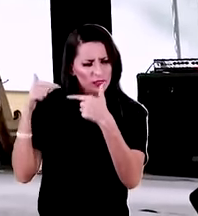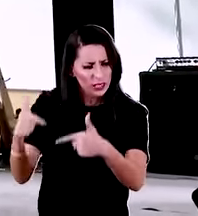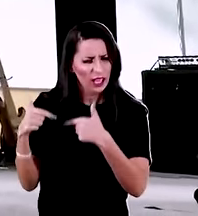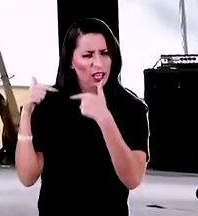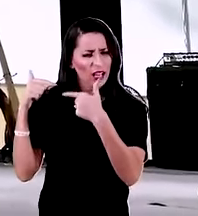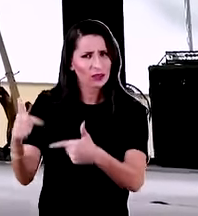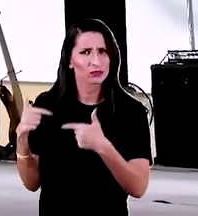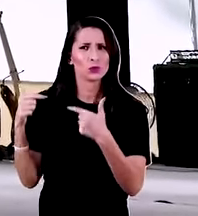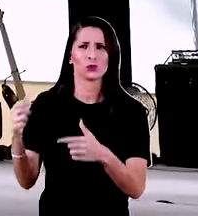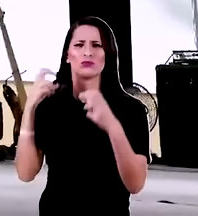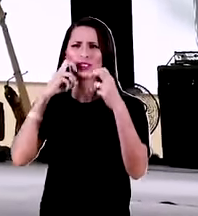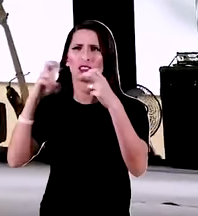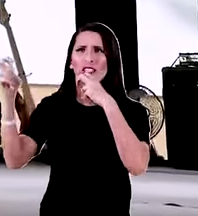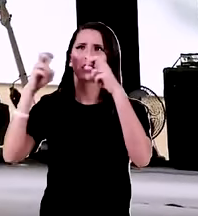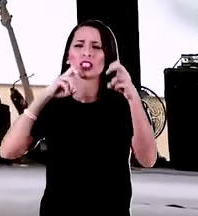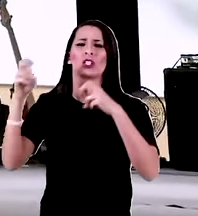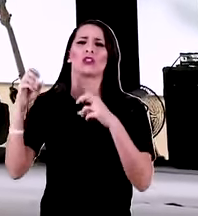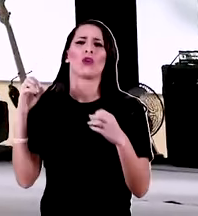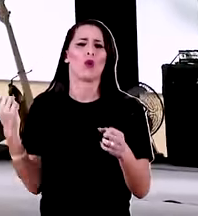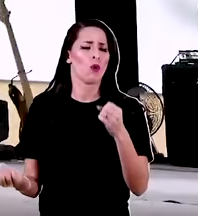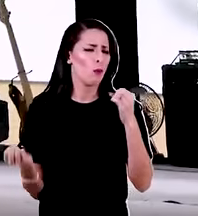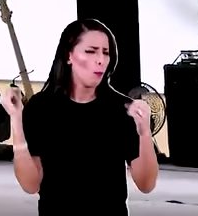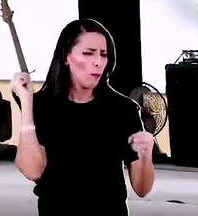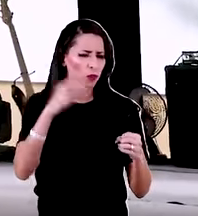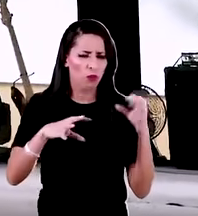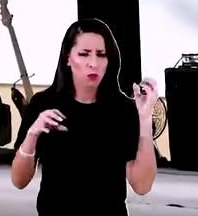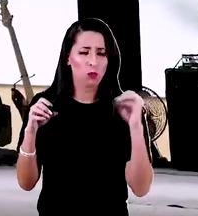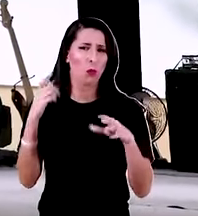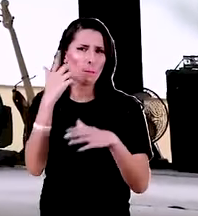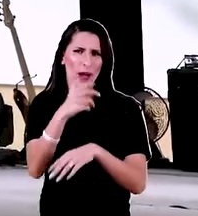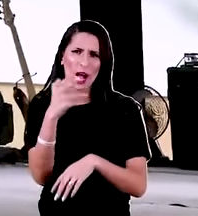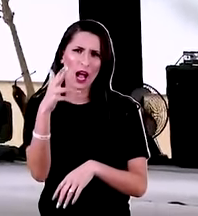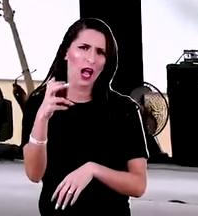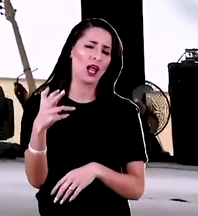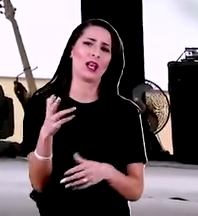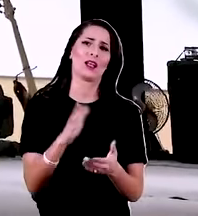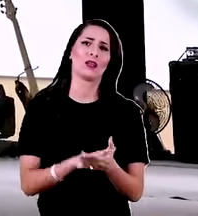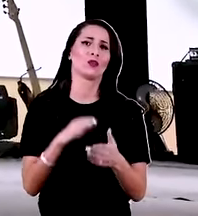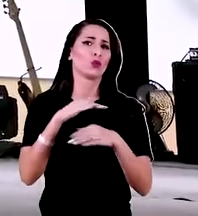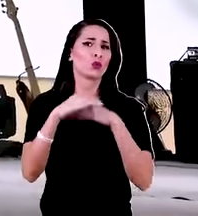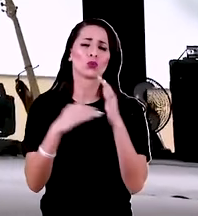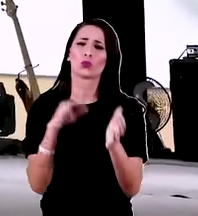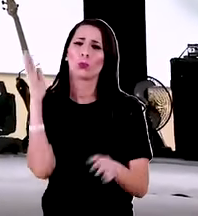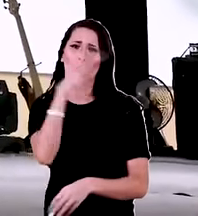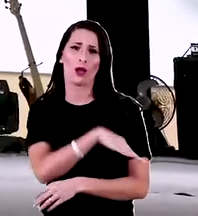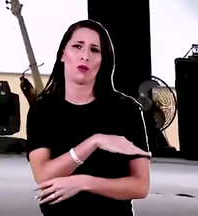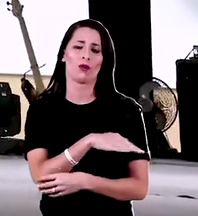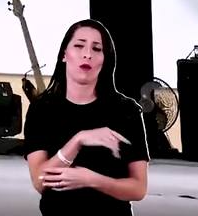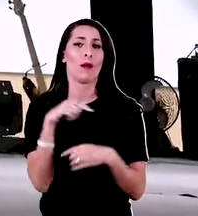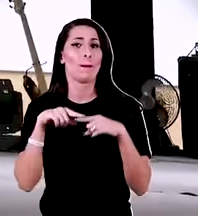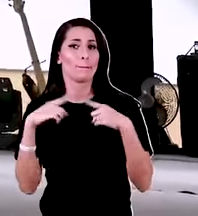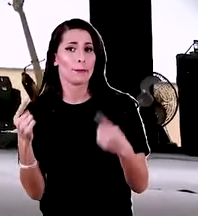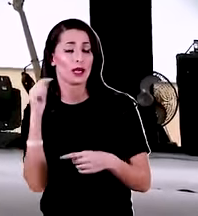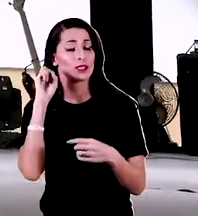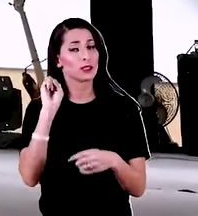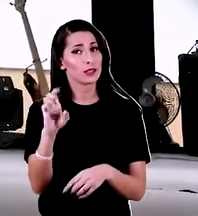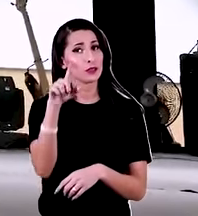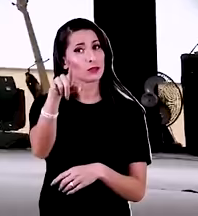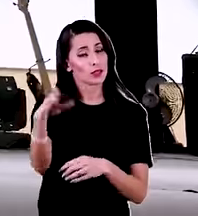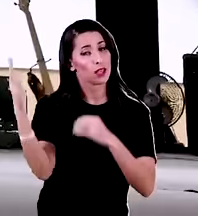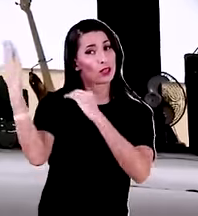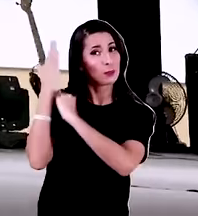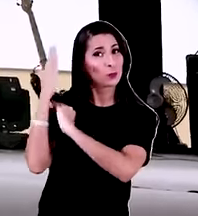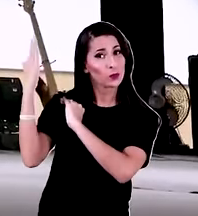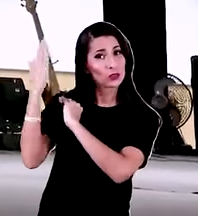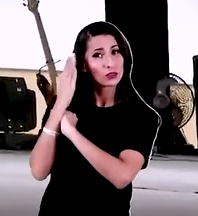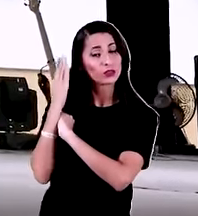zoada, fumaça, areia, estilhaço, tudo que é de ruim. Mas se você estava numa toca, ou seja, numa